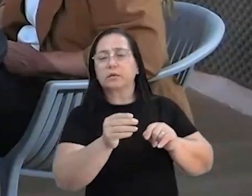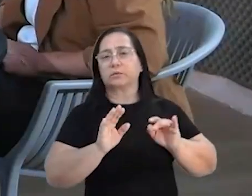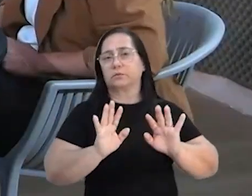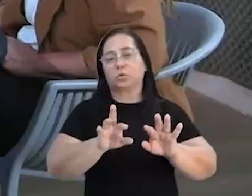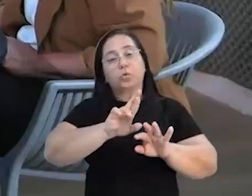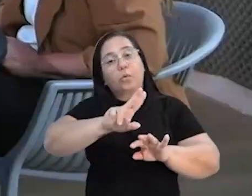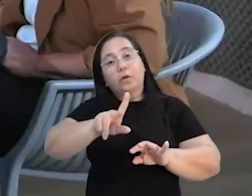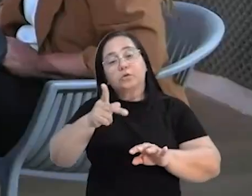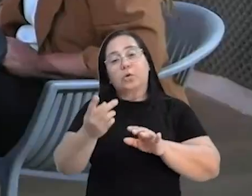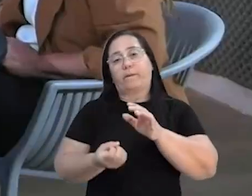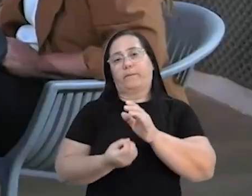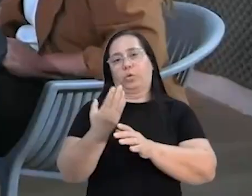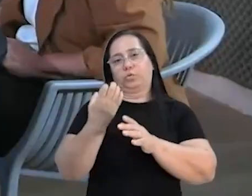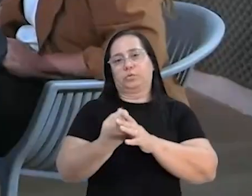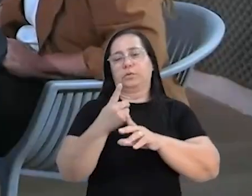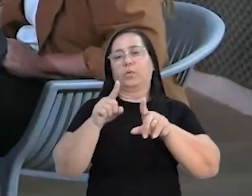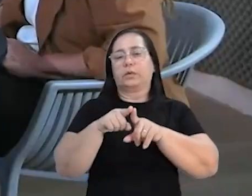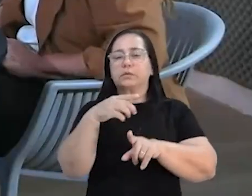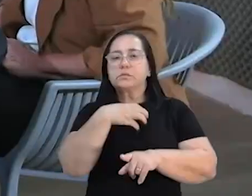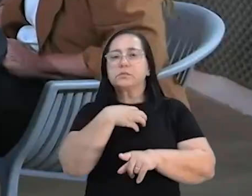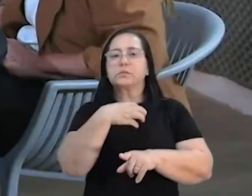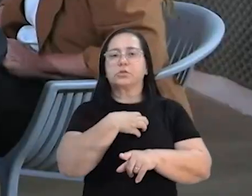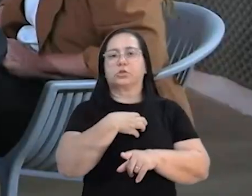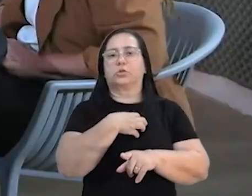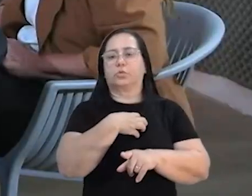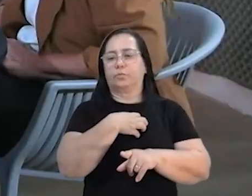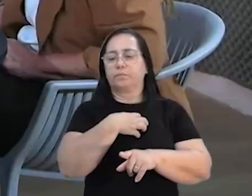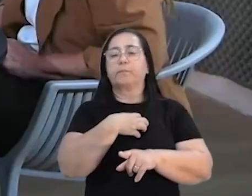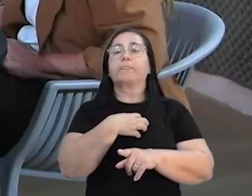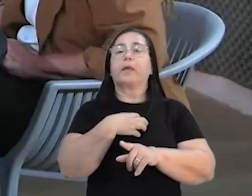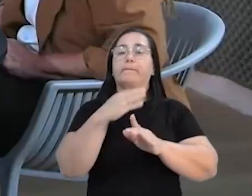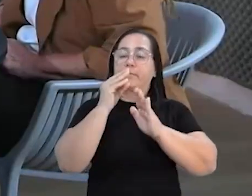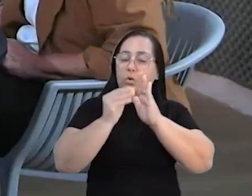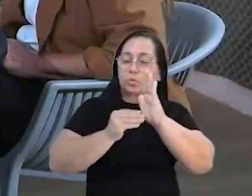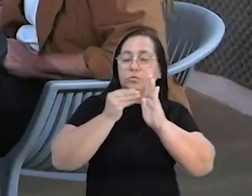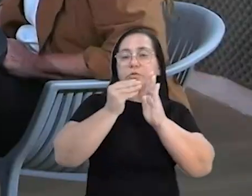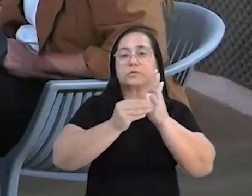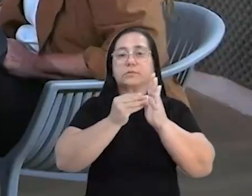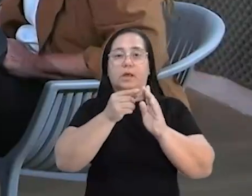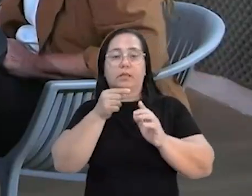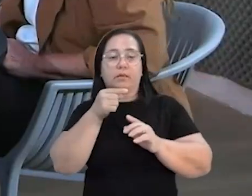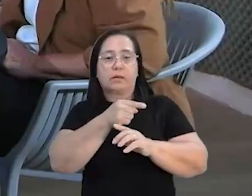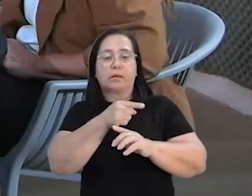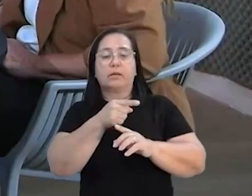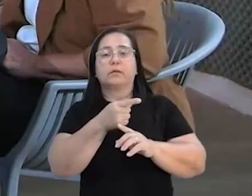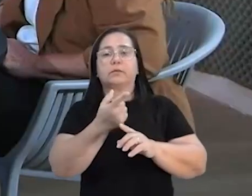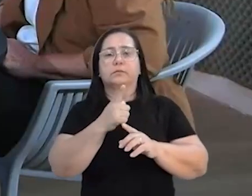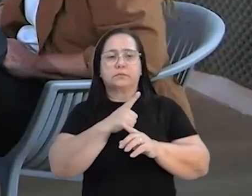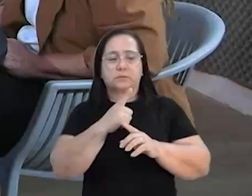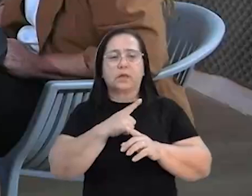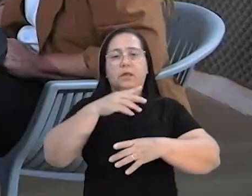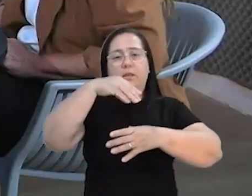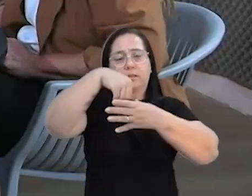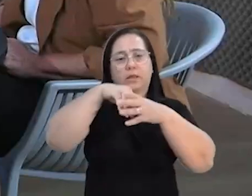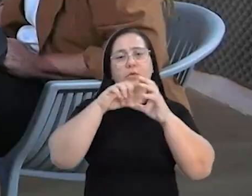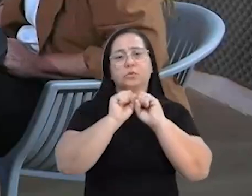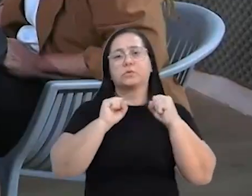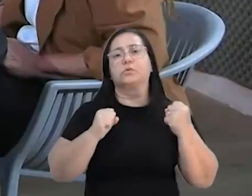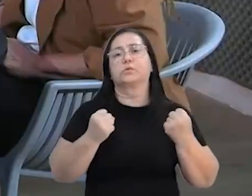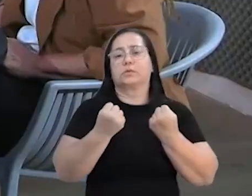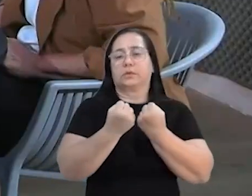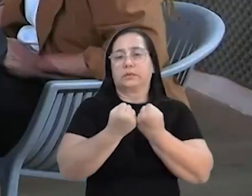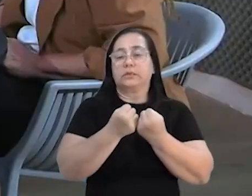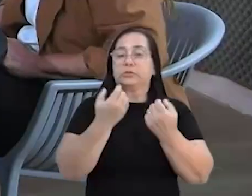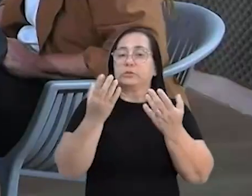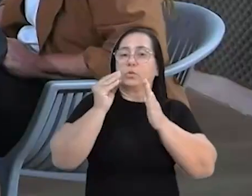não era só produção, era trazer sentido para aquilo que o design vai ter dentro da sociedade, né?